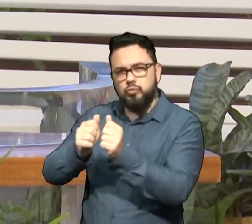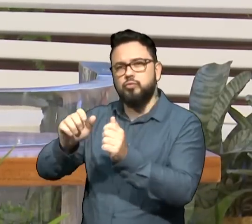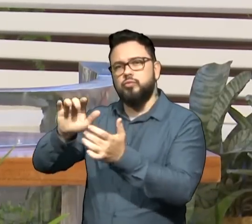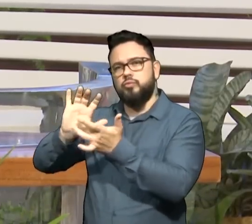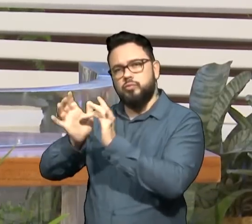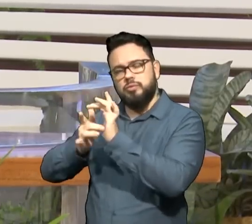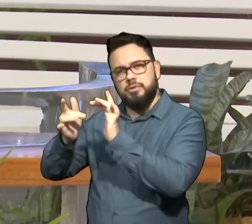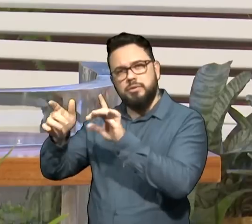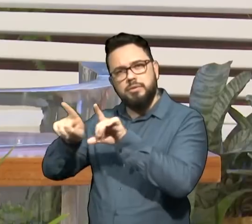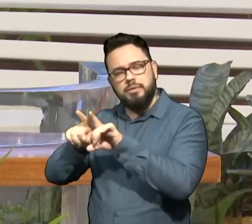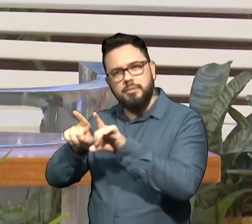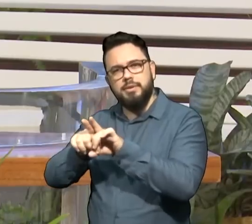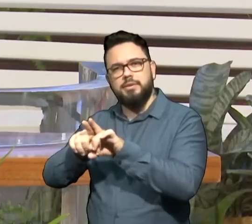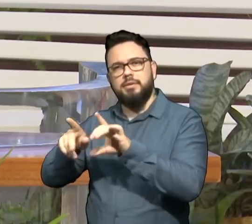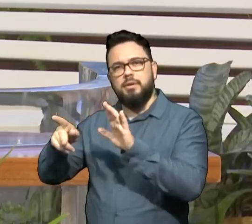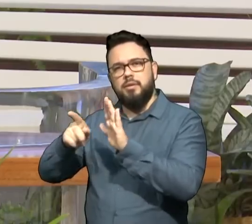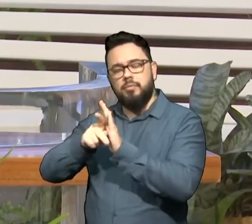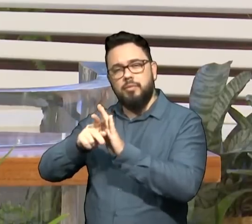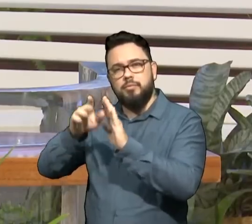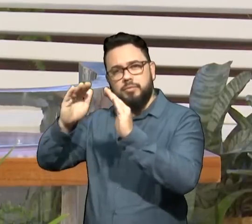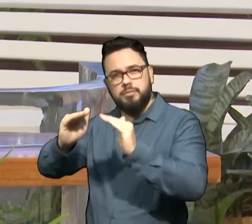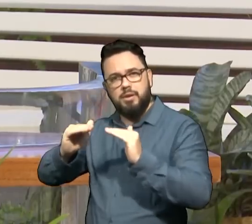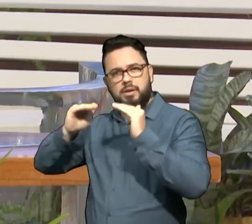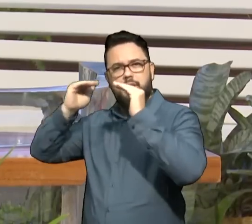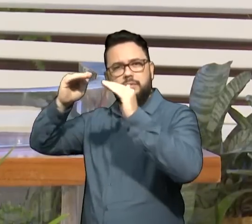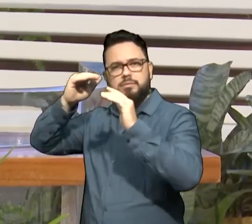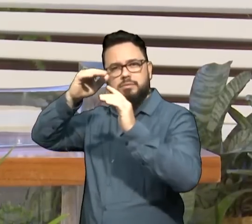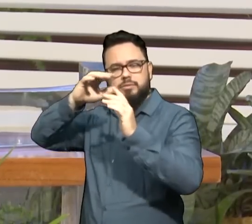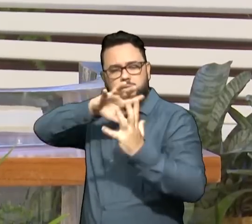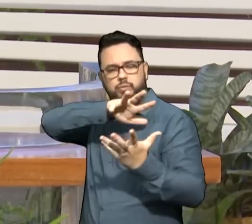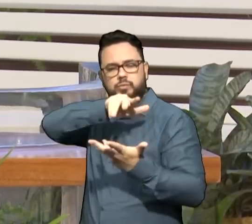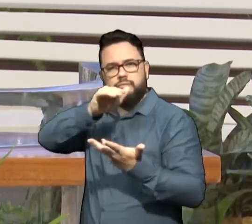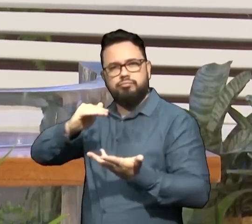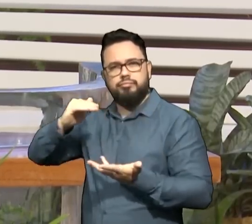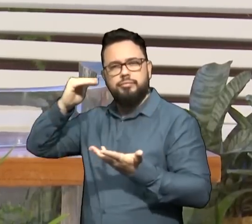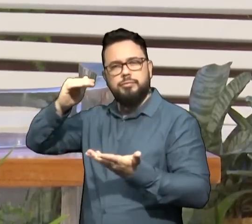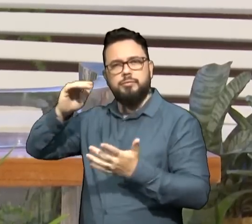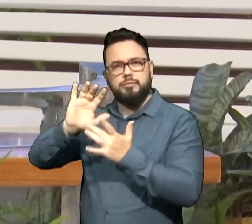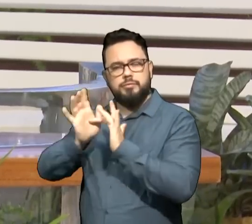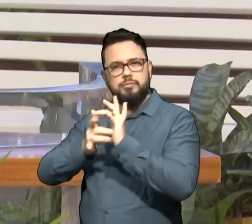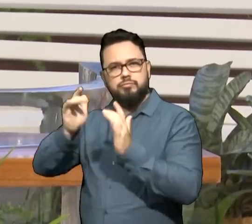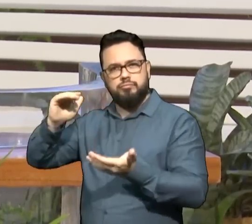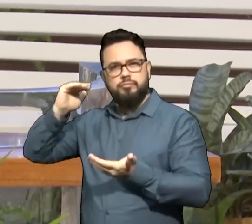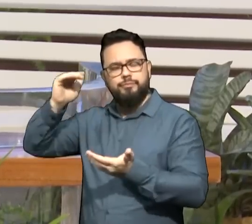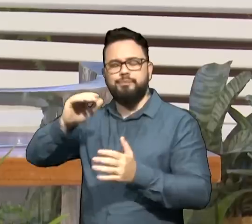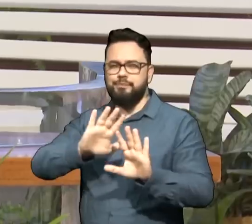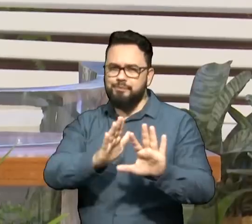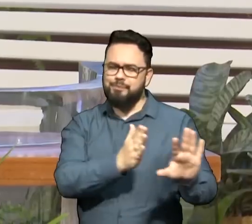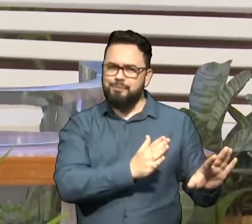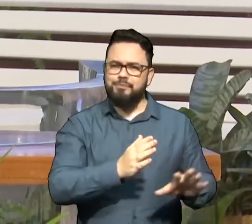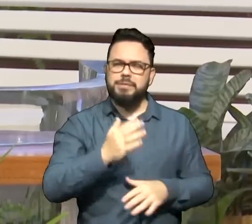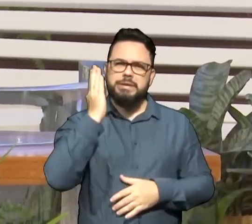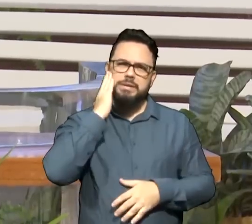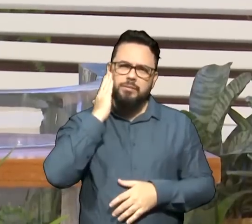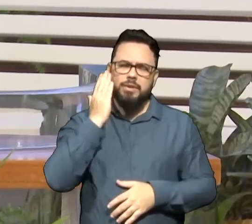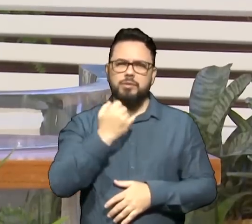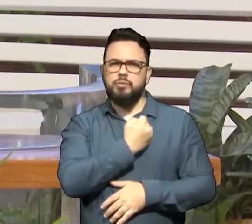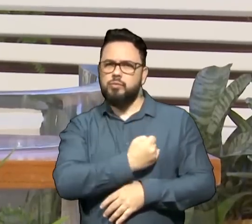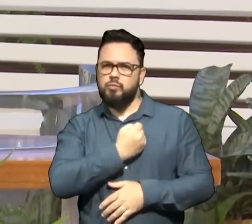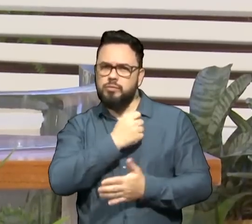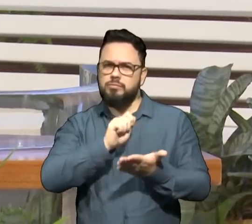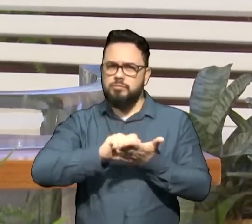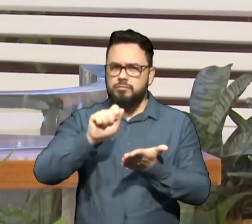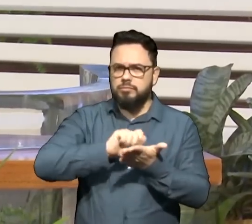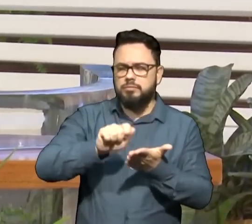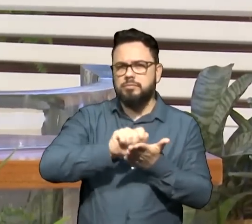primogênito dos mortos e o soberano dos Reis da terra nós sabemos que foi João que escreveu o livro do apocalipse